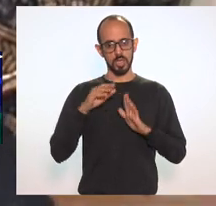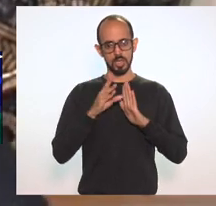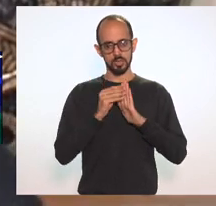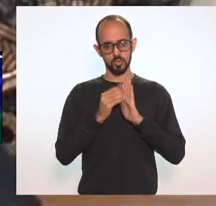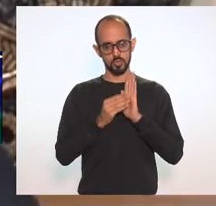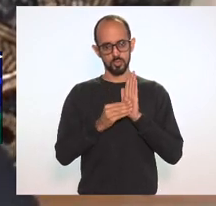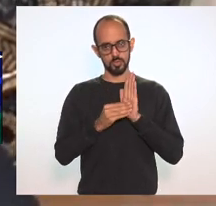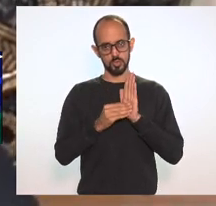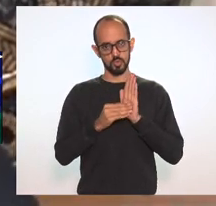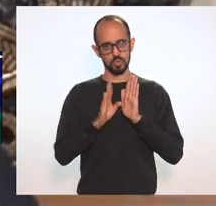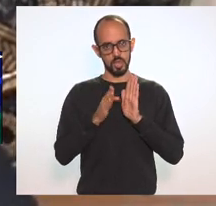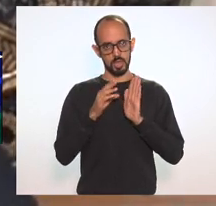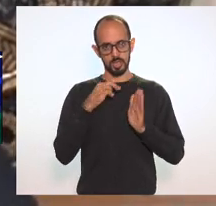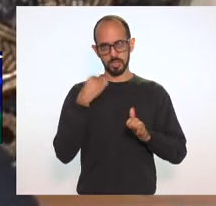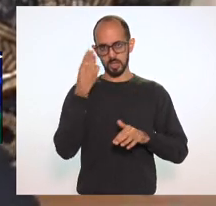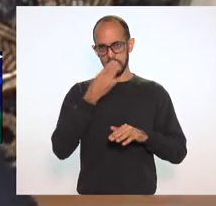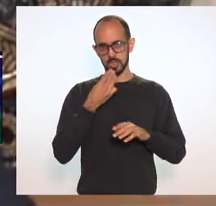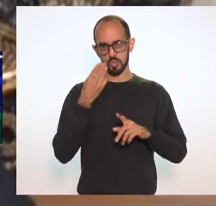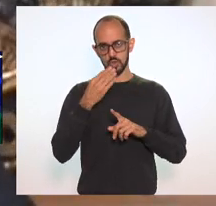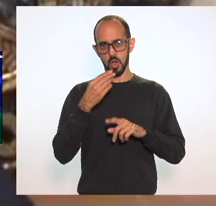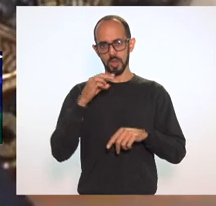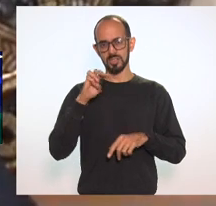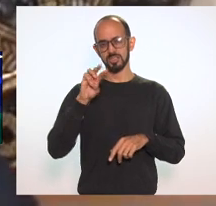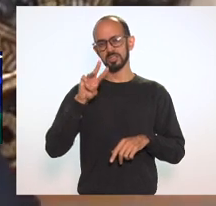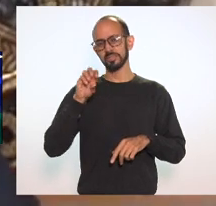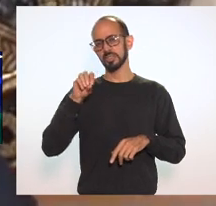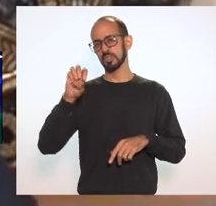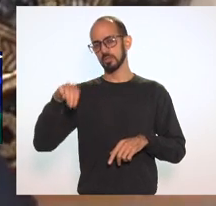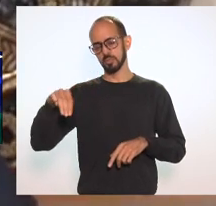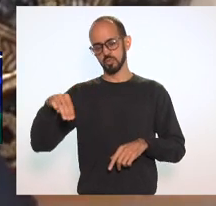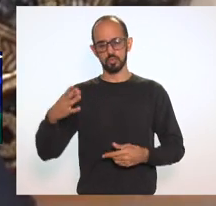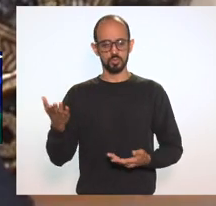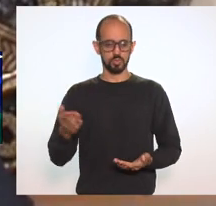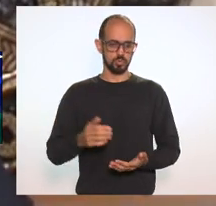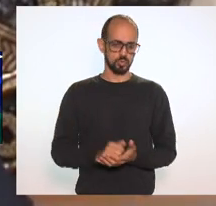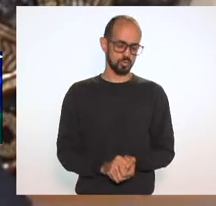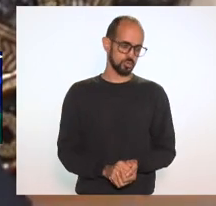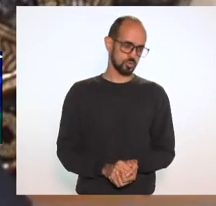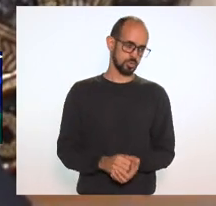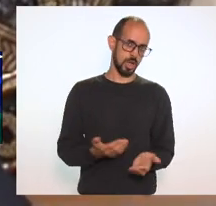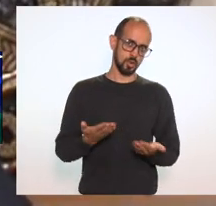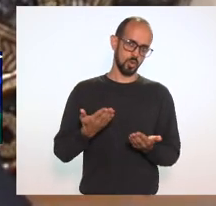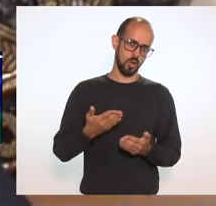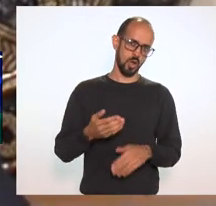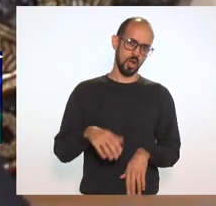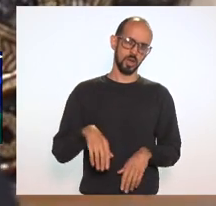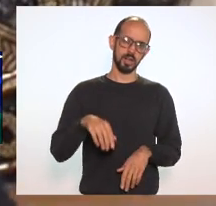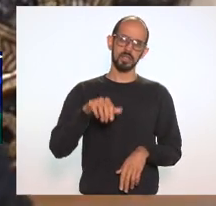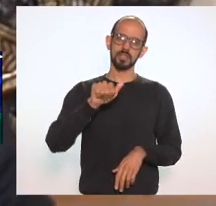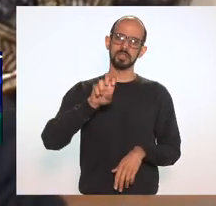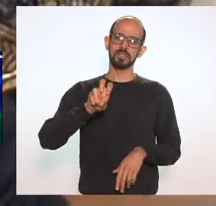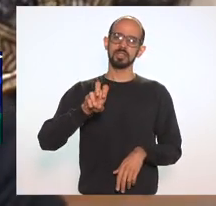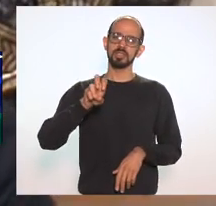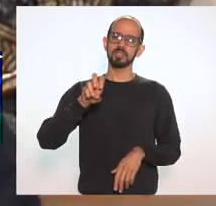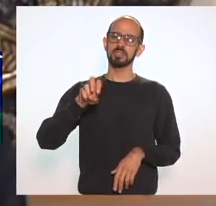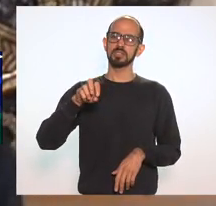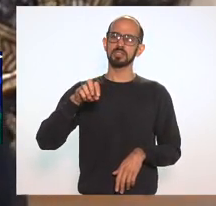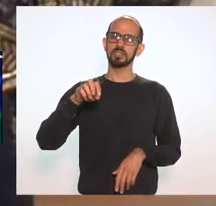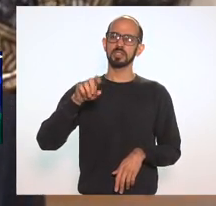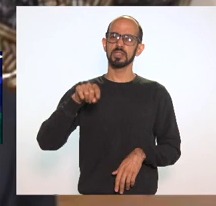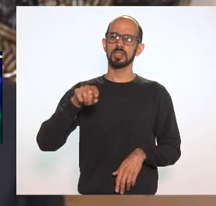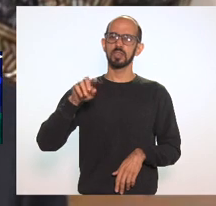levou 3:30 tão eu tô aqui bom então agora 15:48